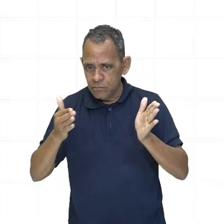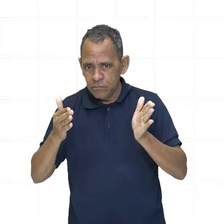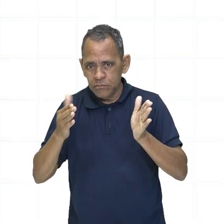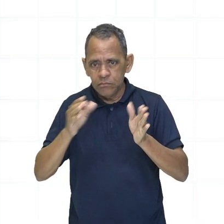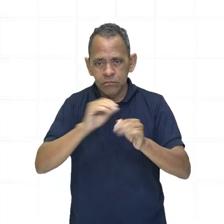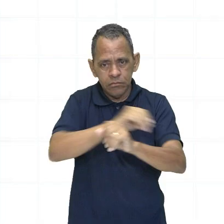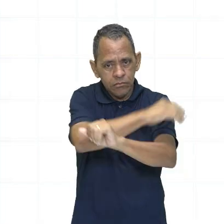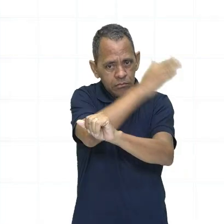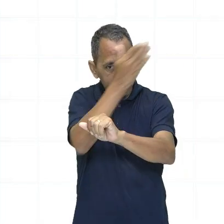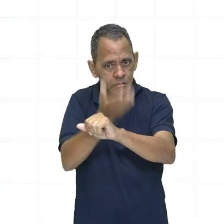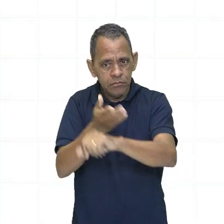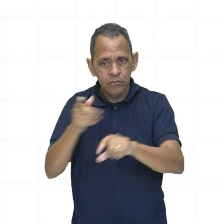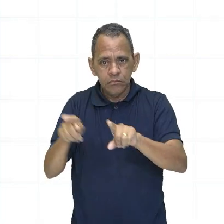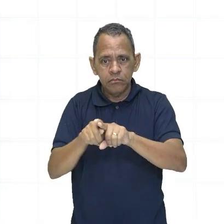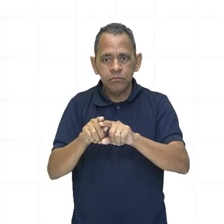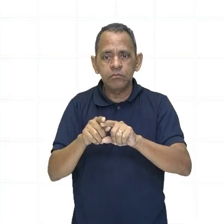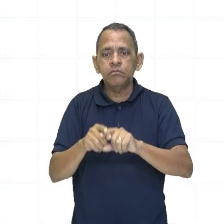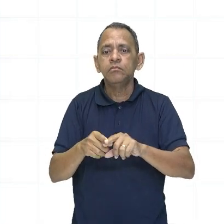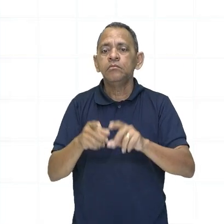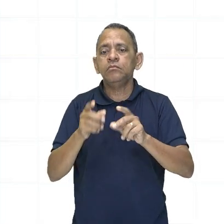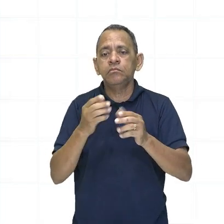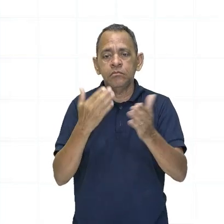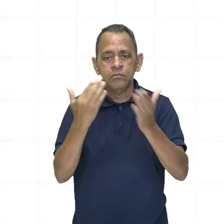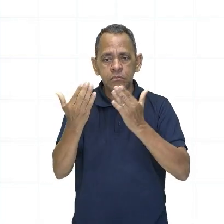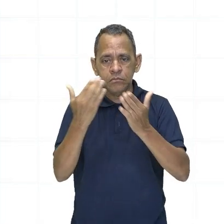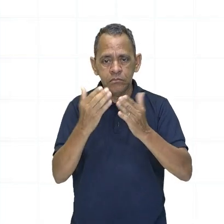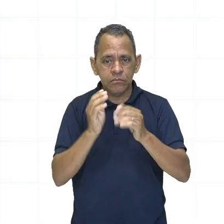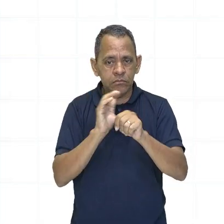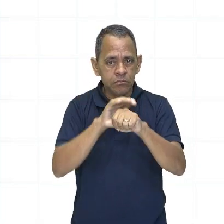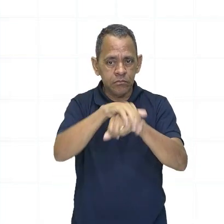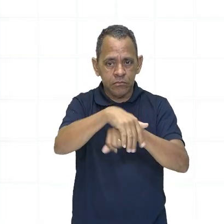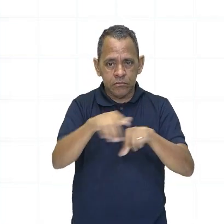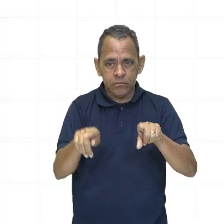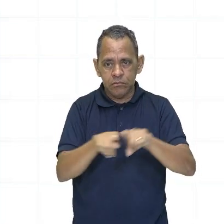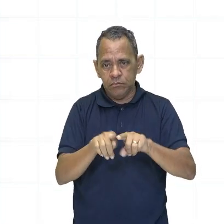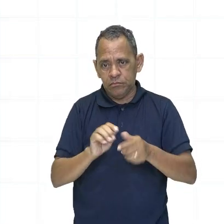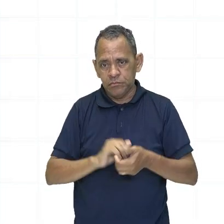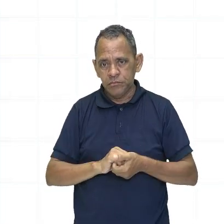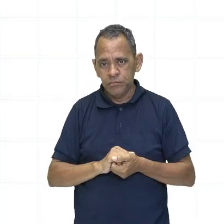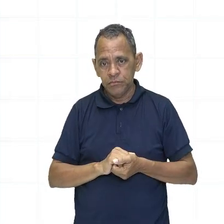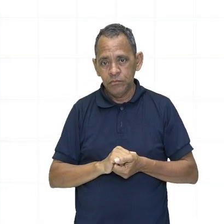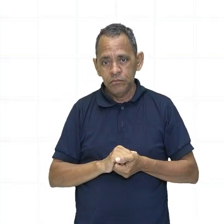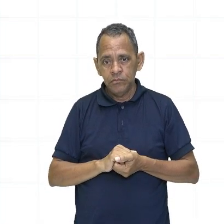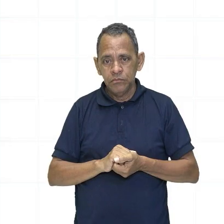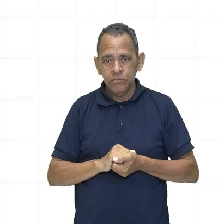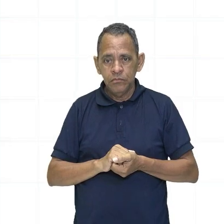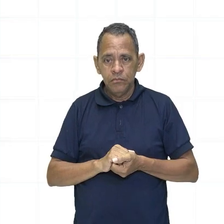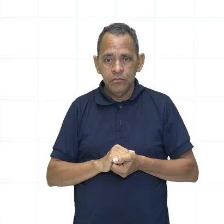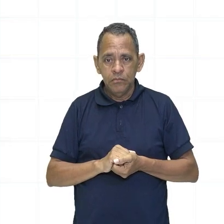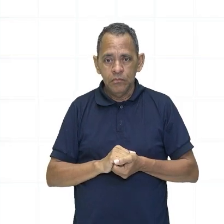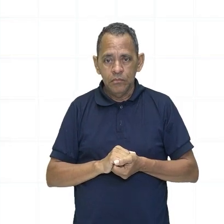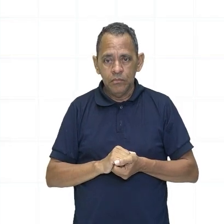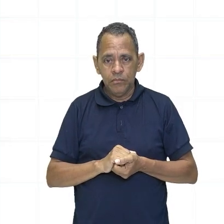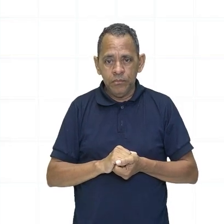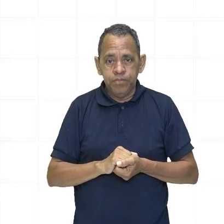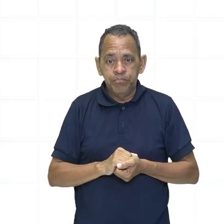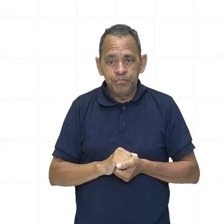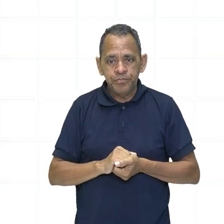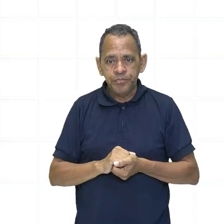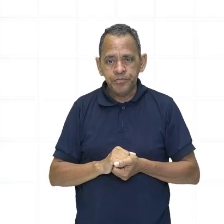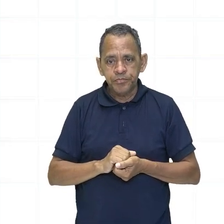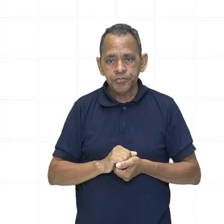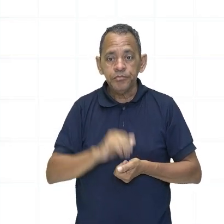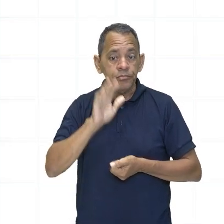verão, o dia é mais longo e a noite mais curta. Já no solstício de inverno, no hemisfério